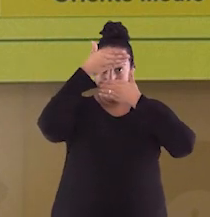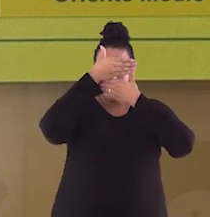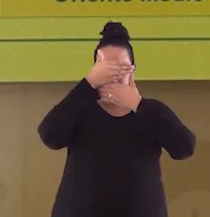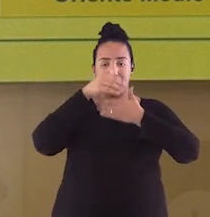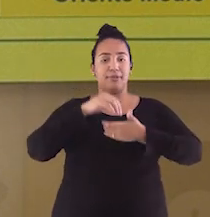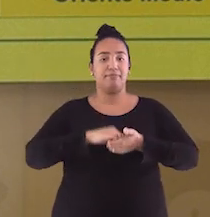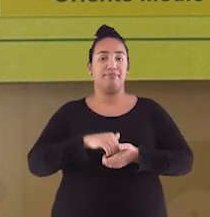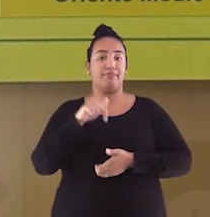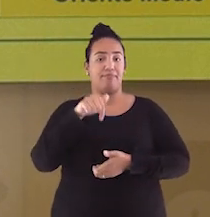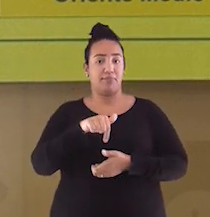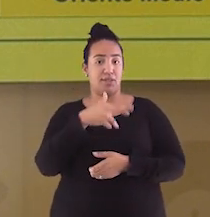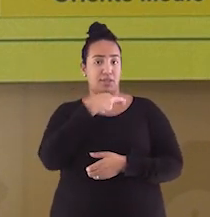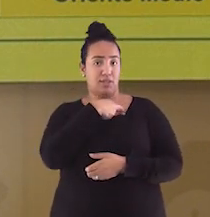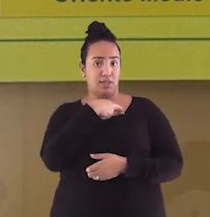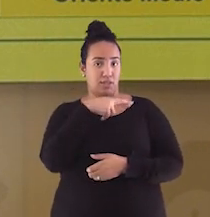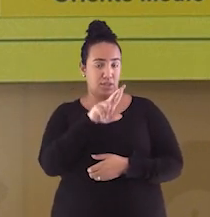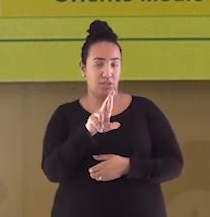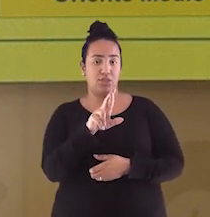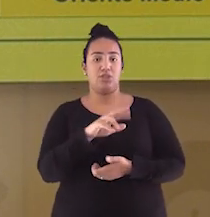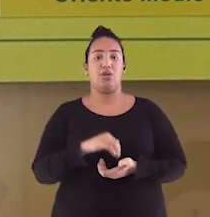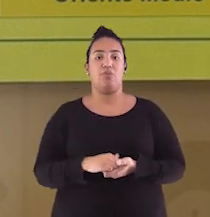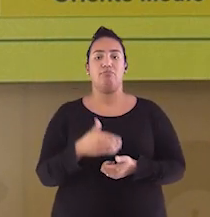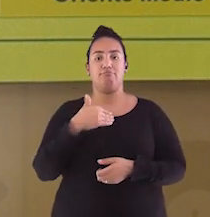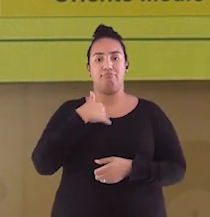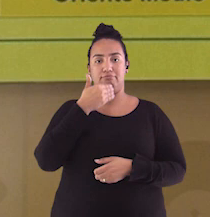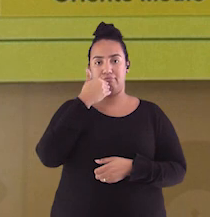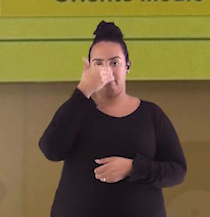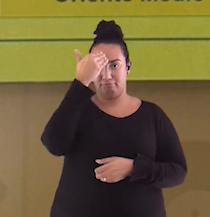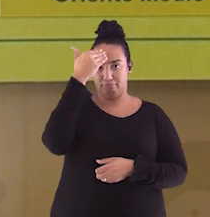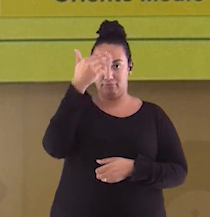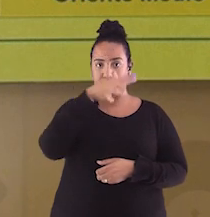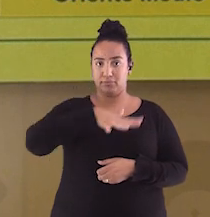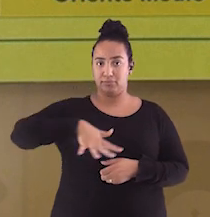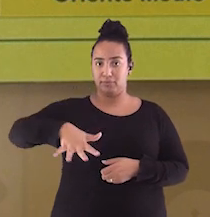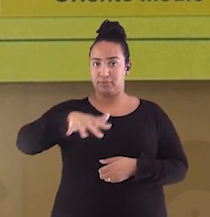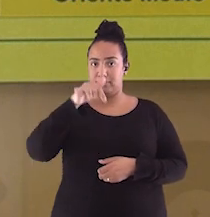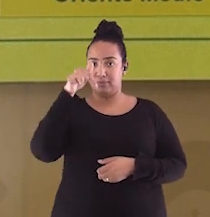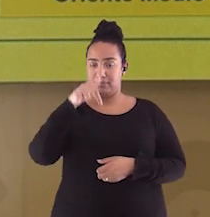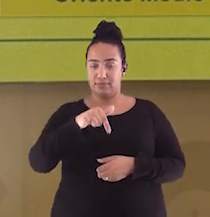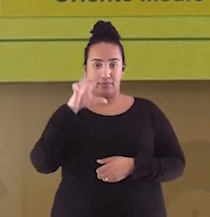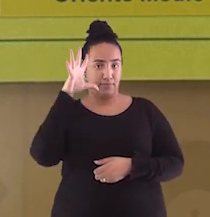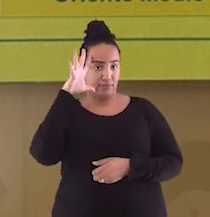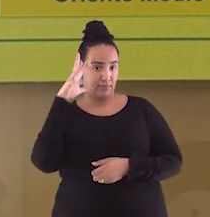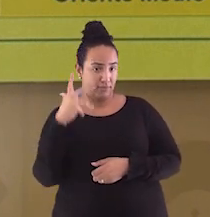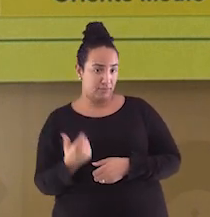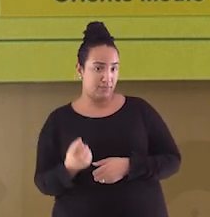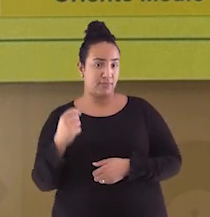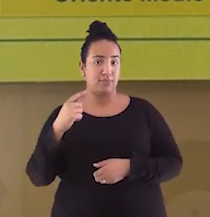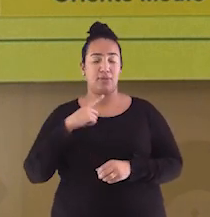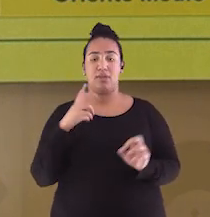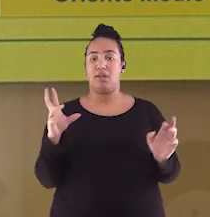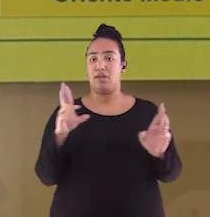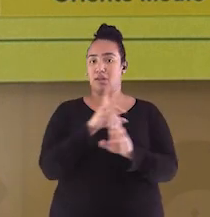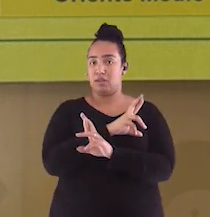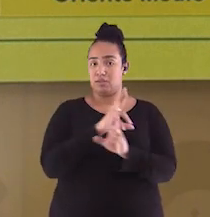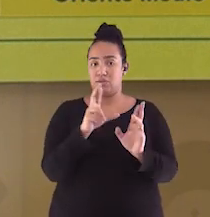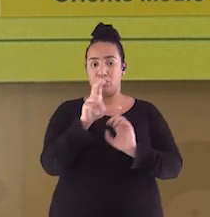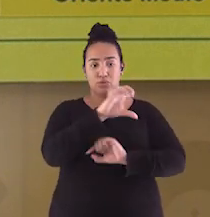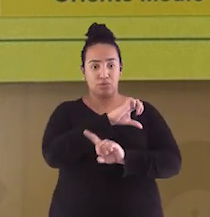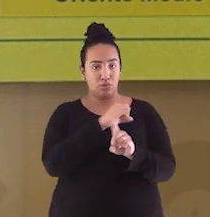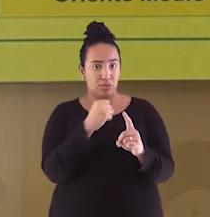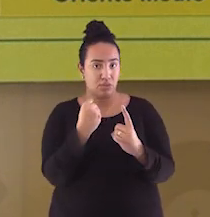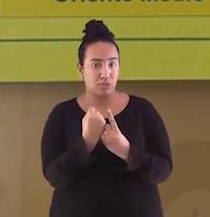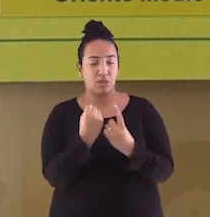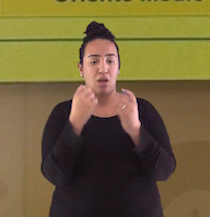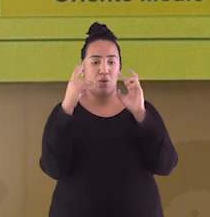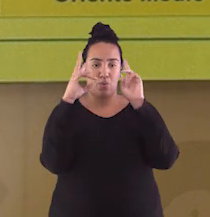o islamismo. Essa parte territorial africana apresenta uma relação social e humana muito